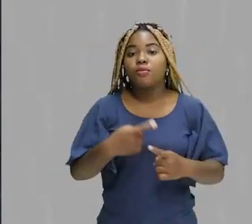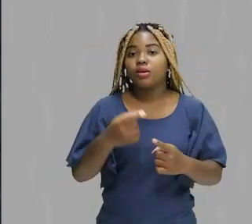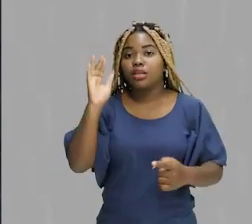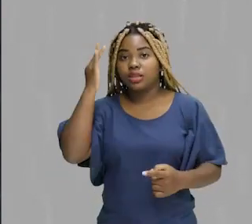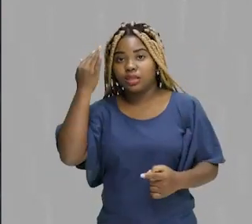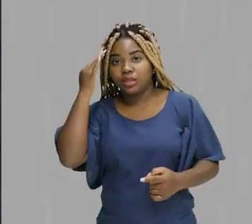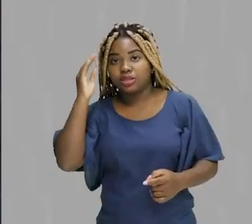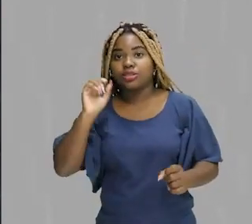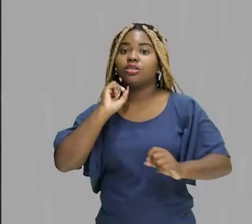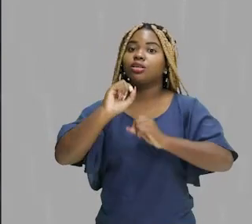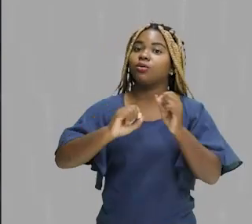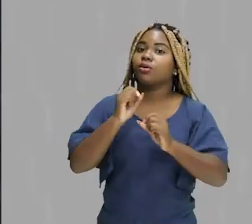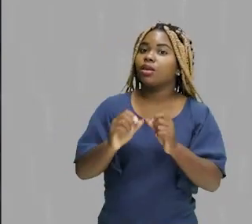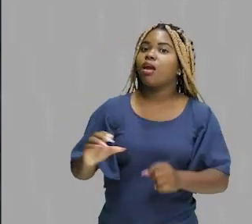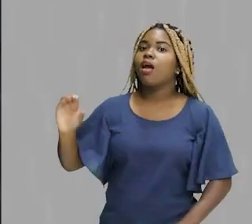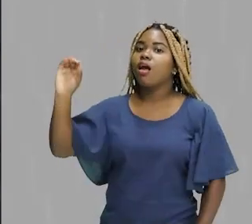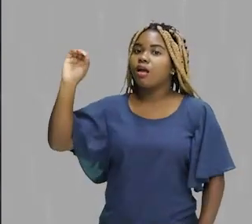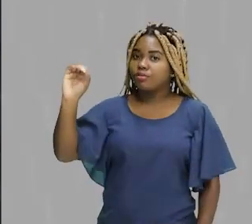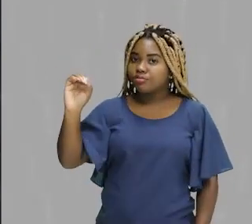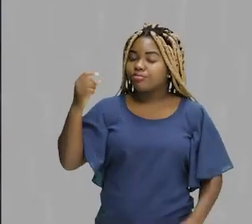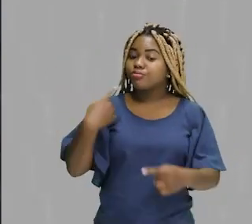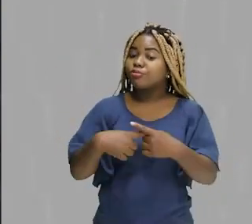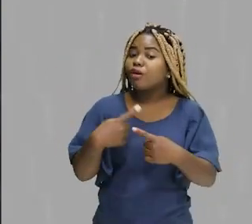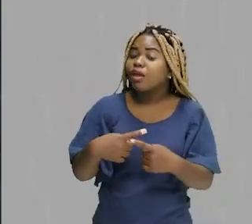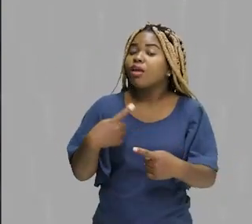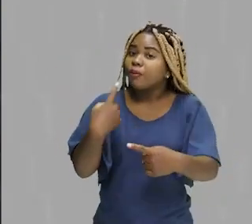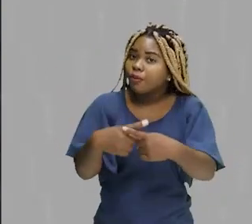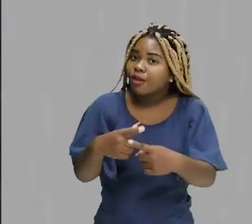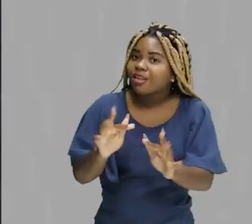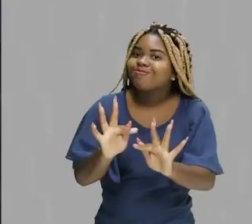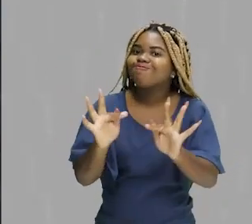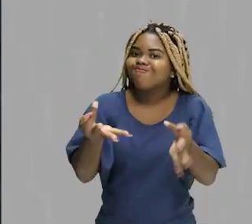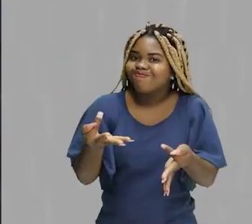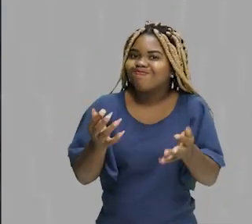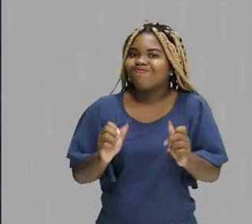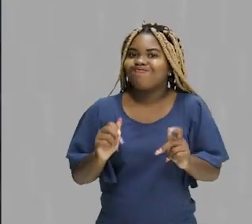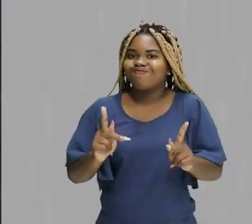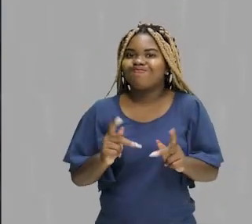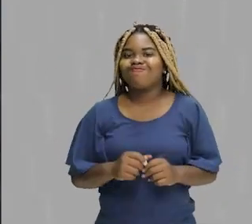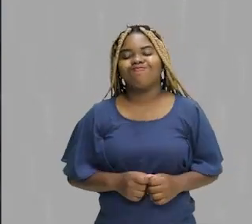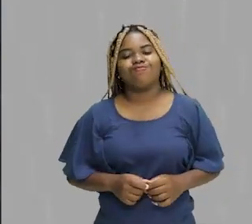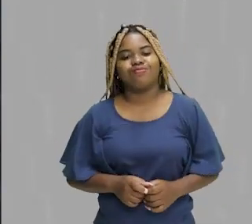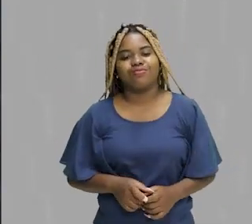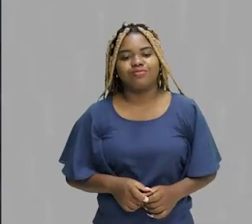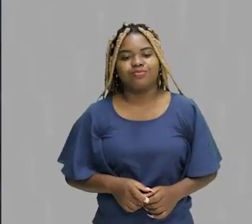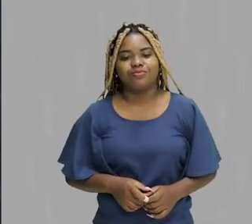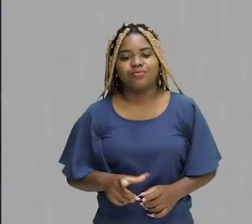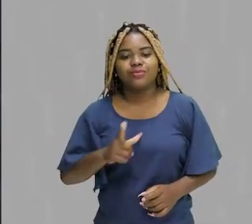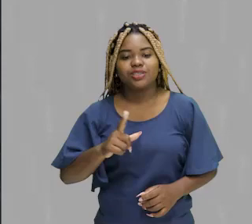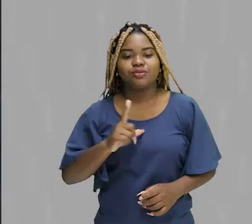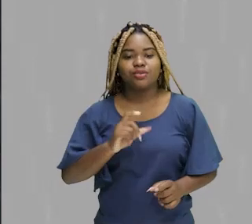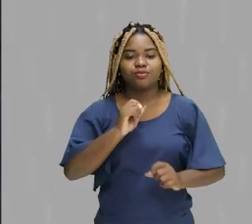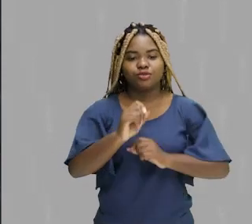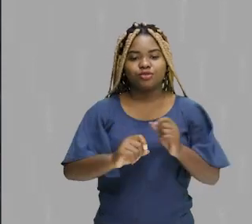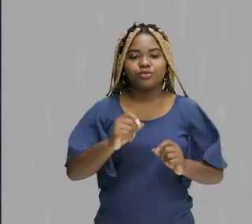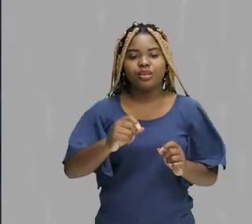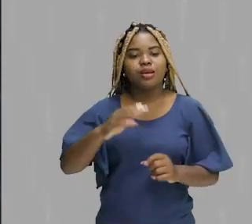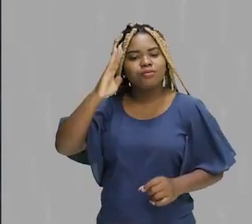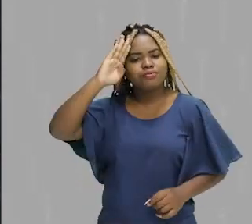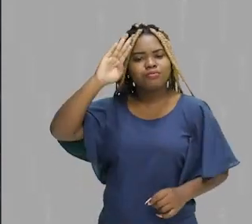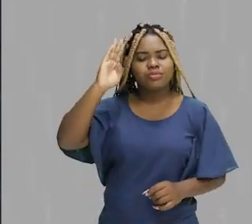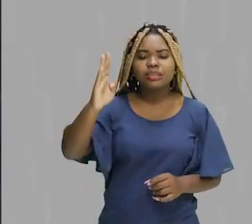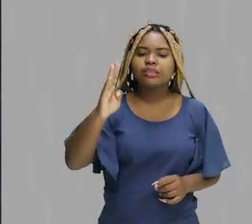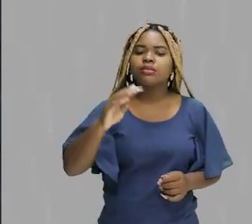substância simples. Bom, nós vamos agora trabalhar, pegar a equação fundamental da termoquímica, ΔH igual a HP